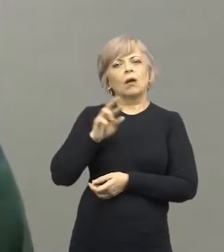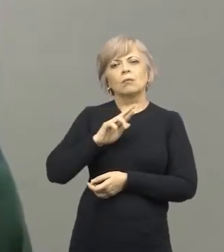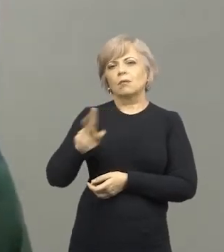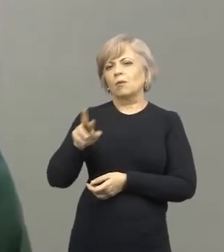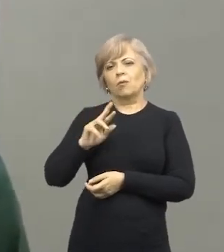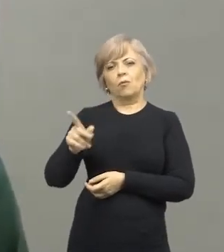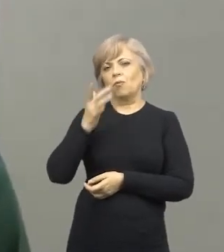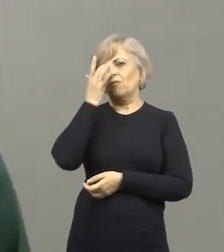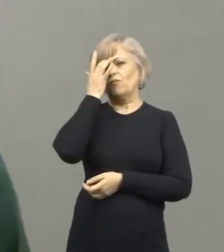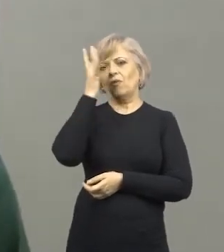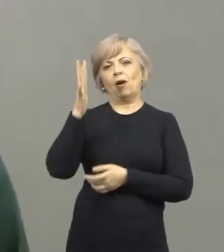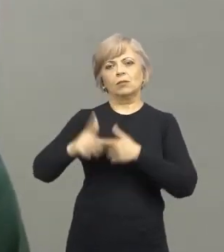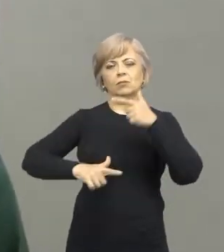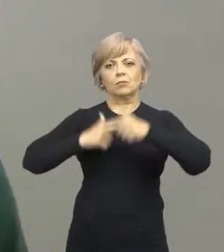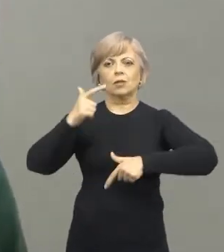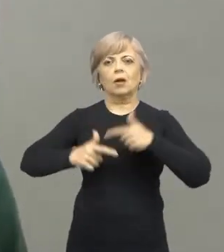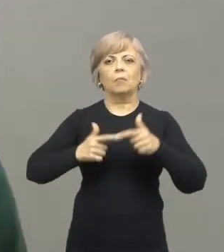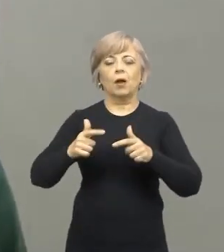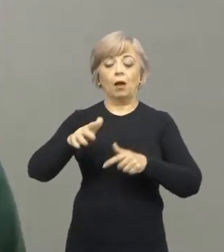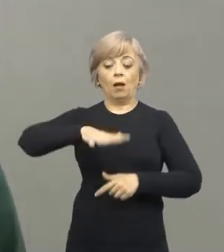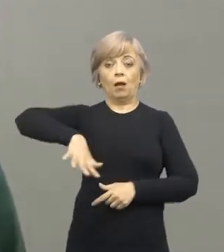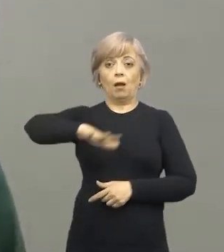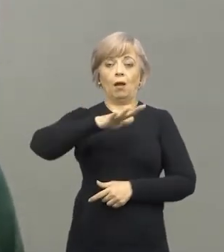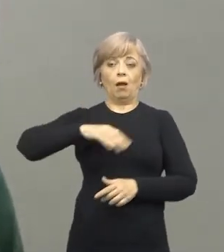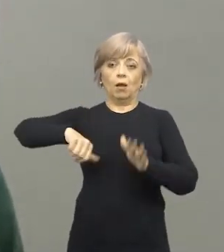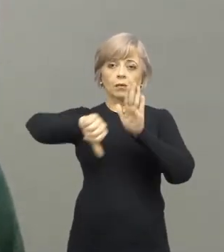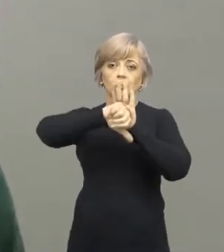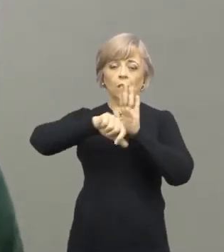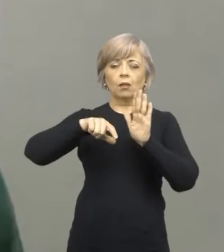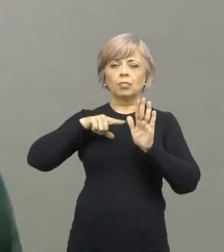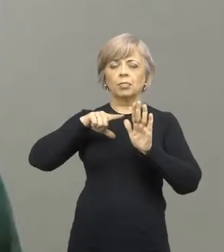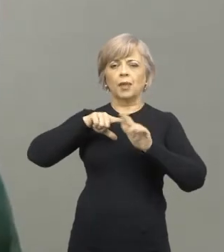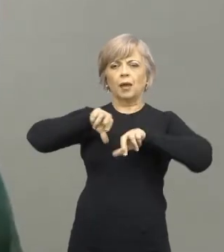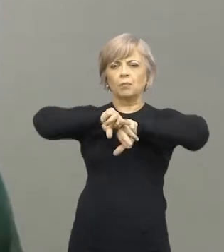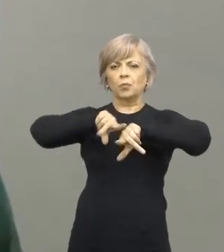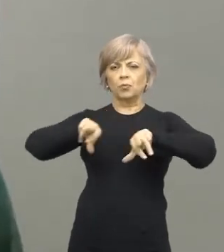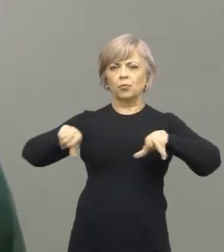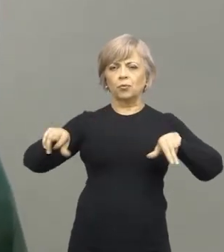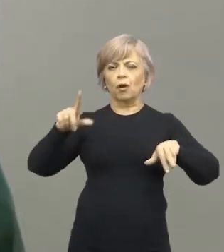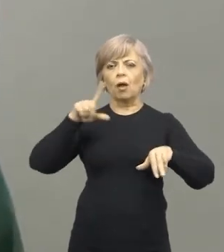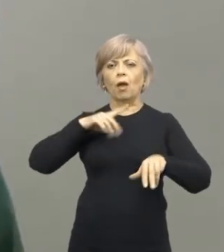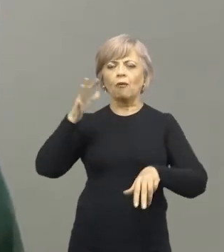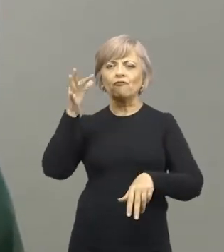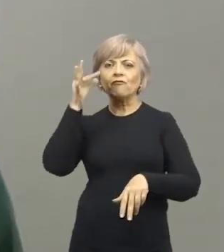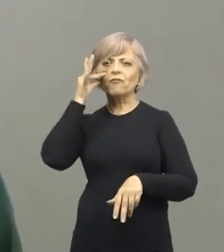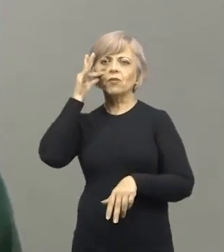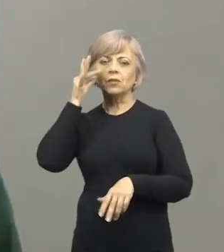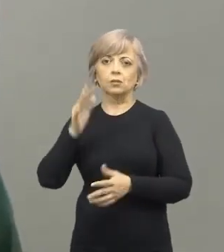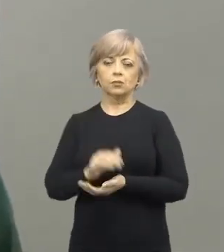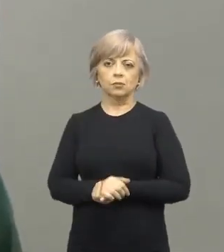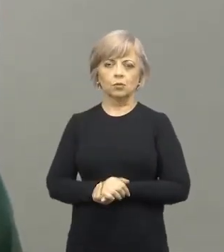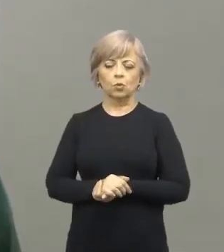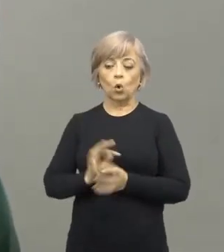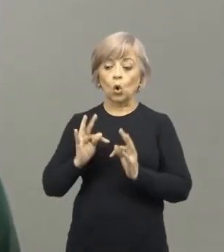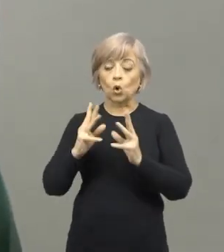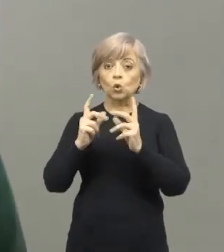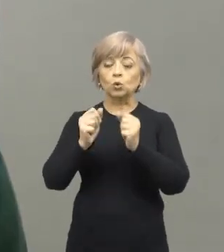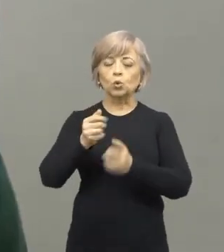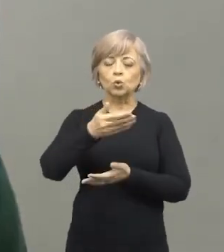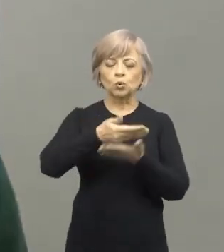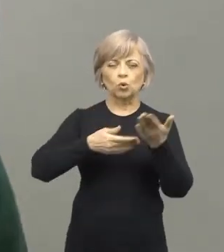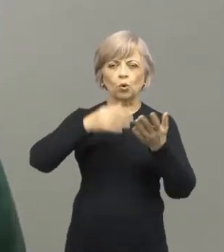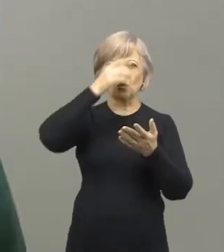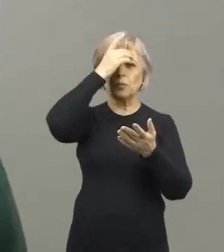de trabalho, porque na área criminal nós temos muitos inquéritos que são físicos. Então, toda a parte documental